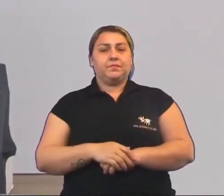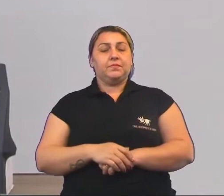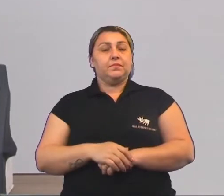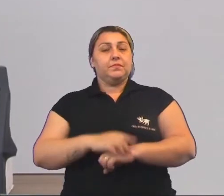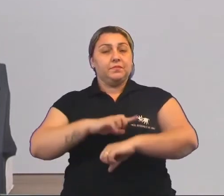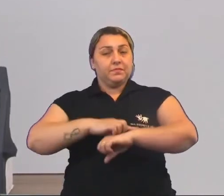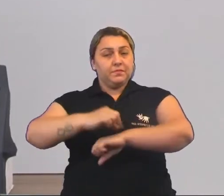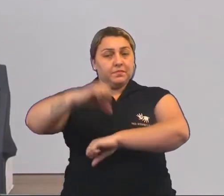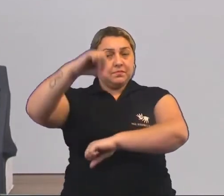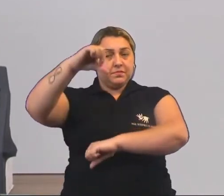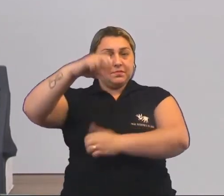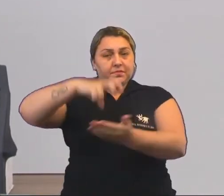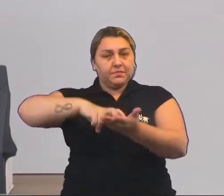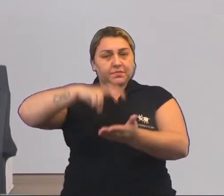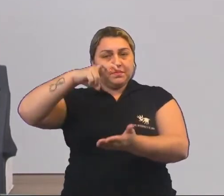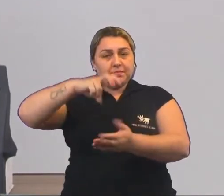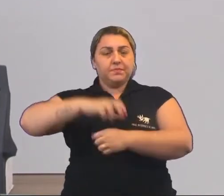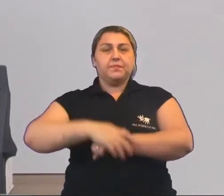9 horas.